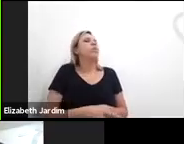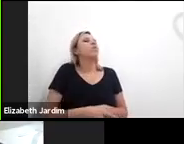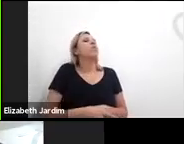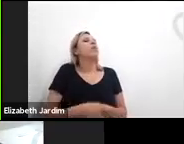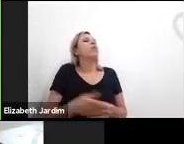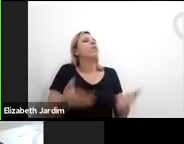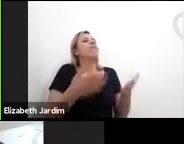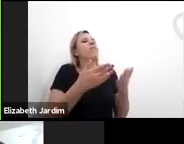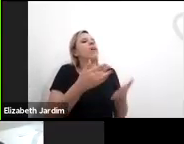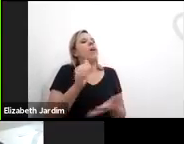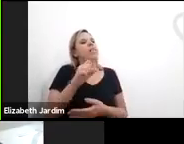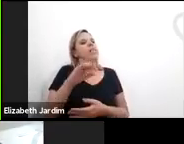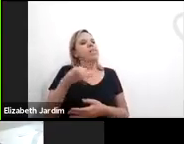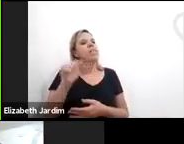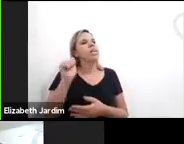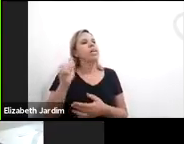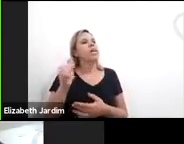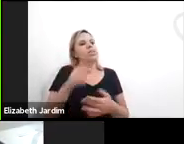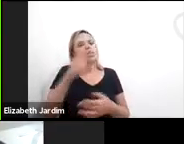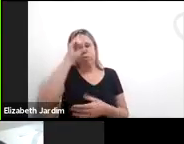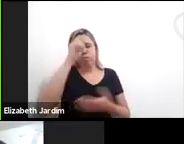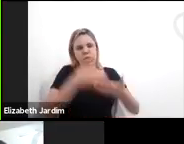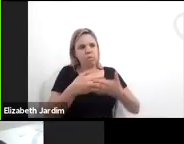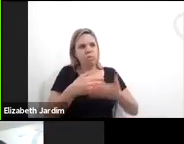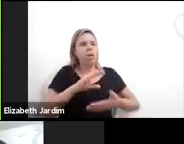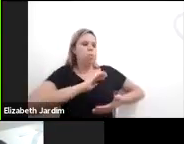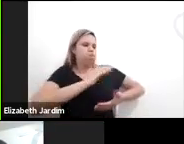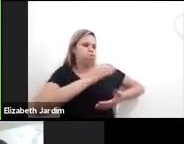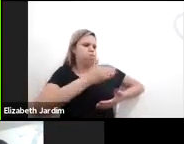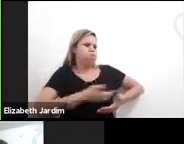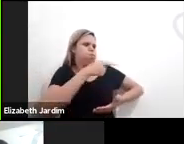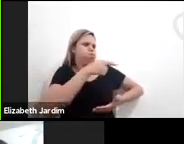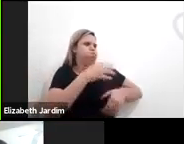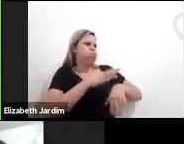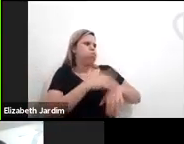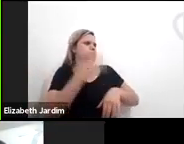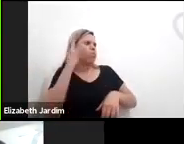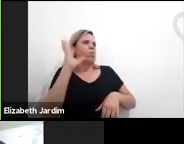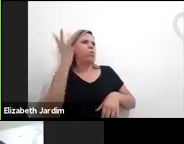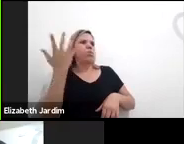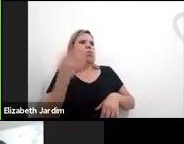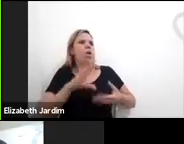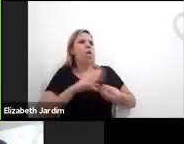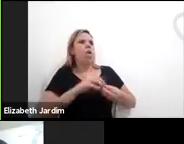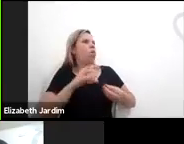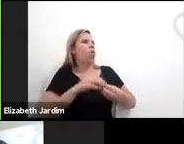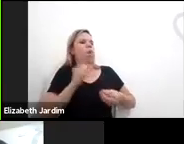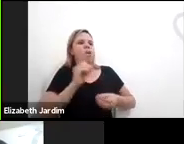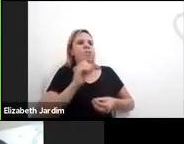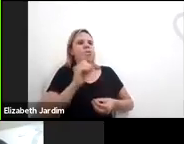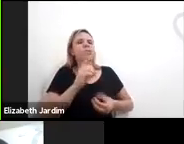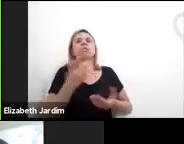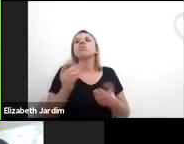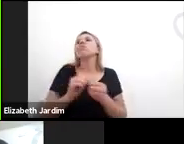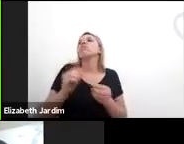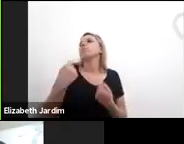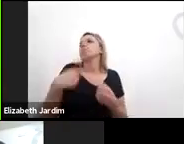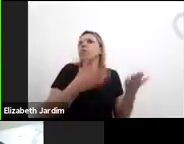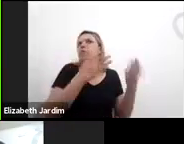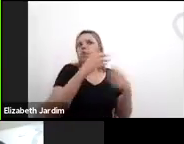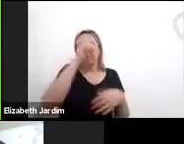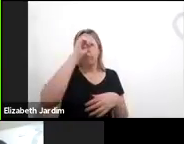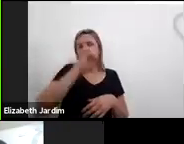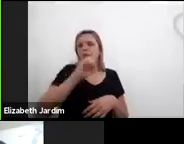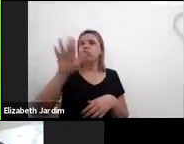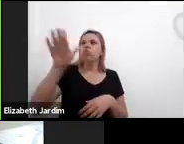Adriana na maternidade, porque ela está com o peito inchado, não sei o que está acontecendo, a Larissa não quer pegar. Ele falou, mas não precisa ir na maternidade, é só